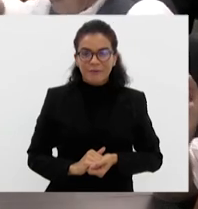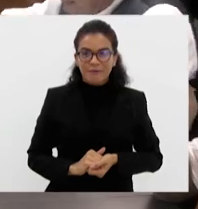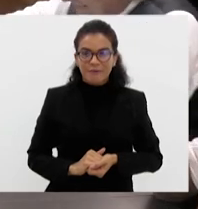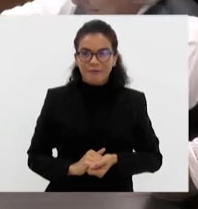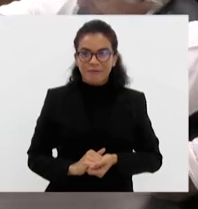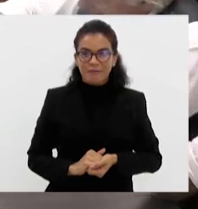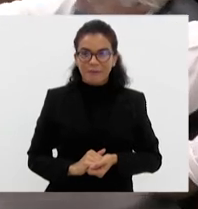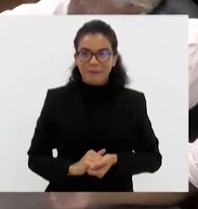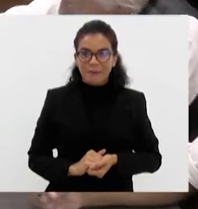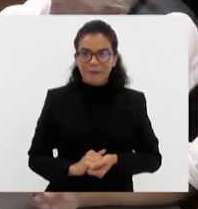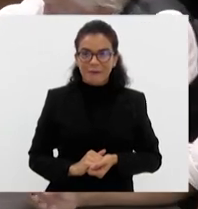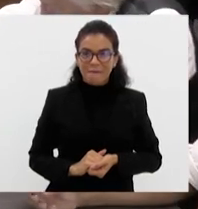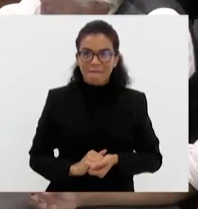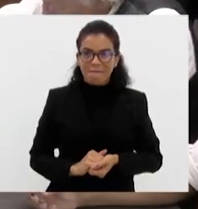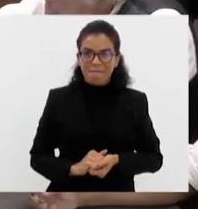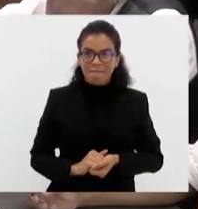Excelência.